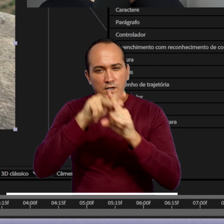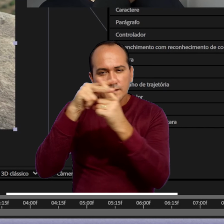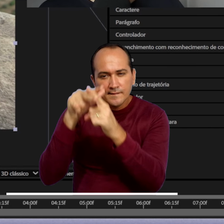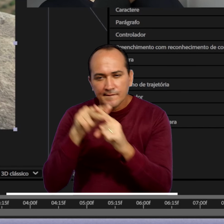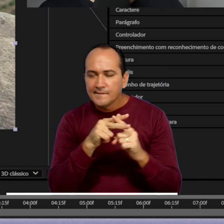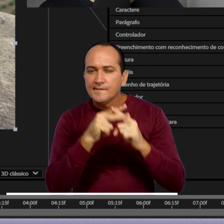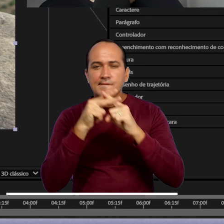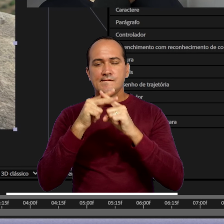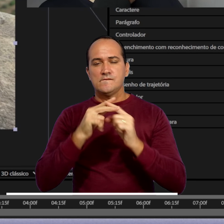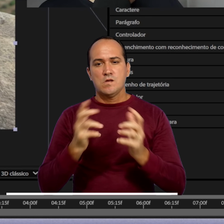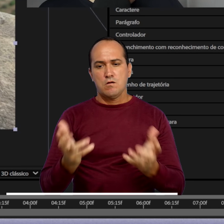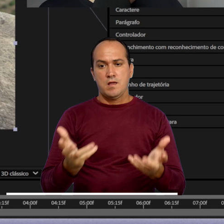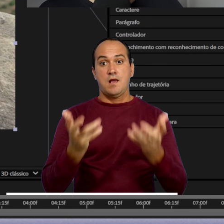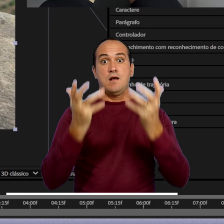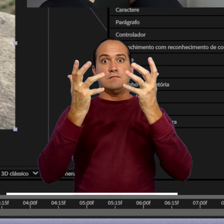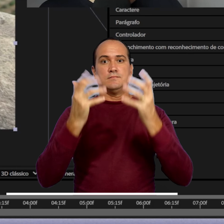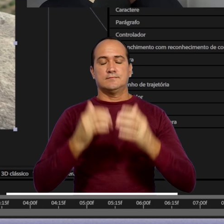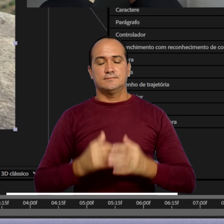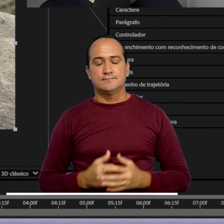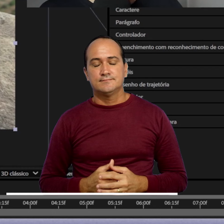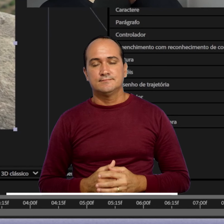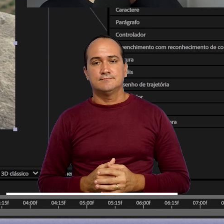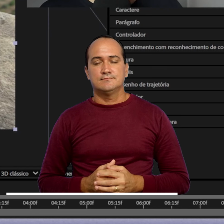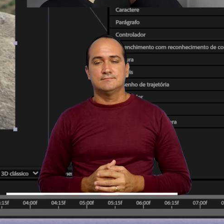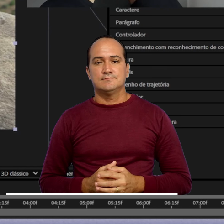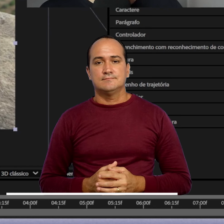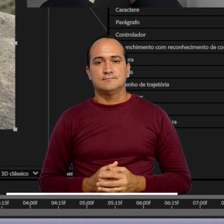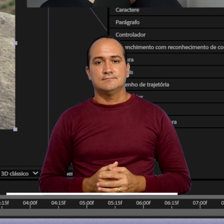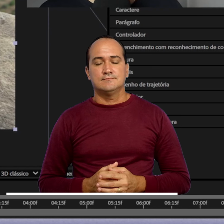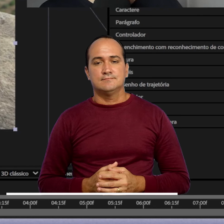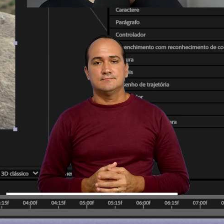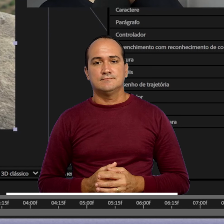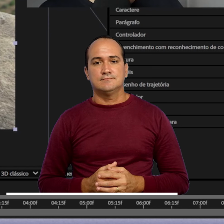também ajustar um pouquinho aqui mais o realce,